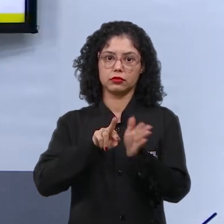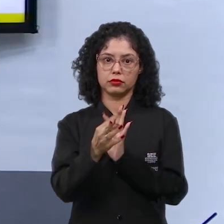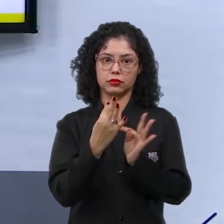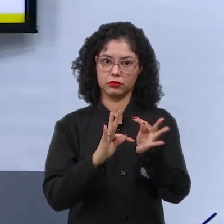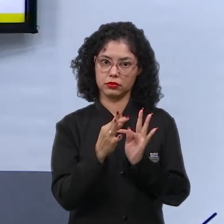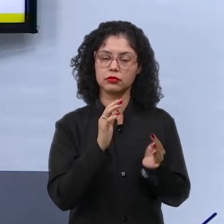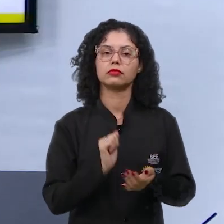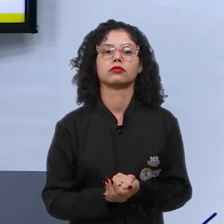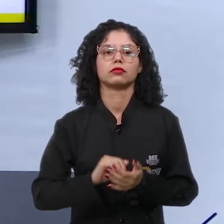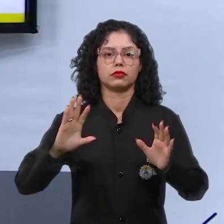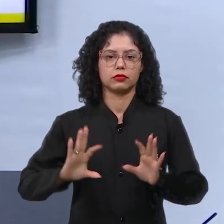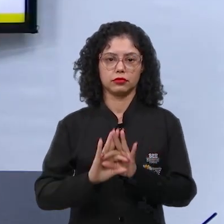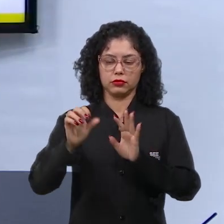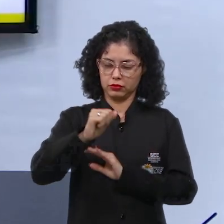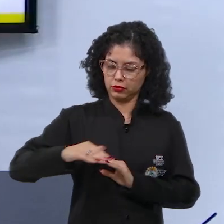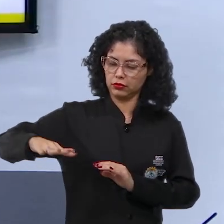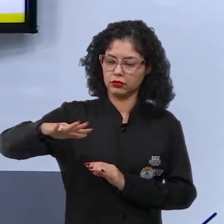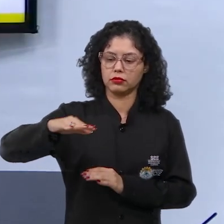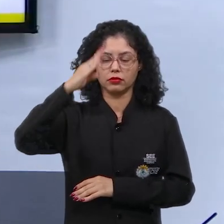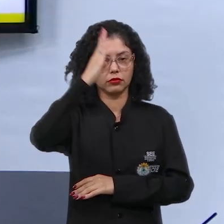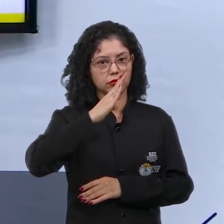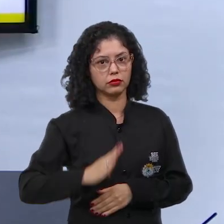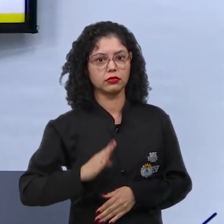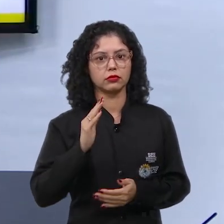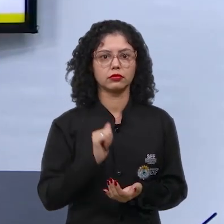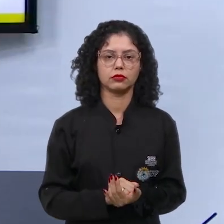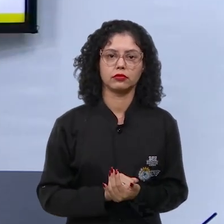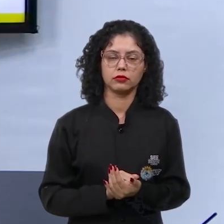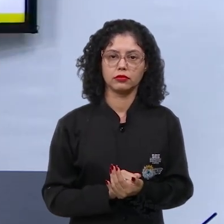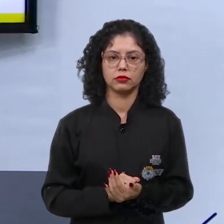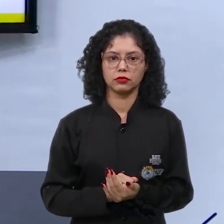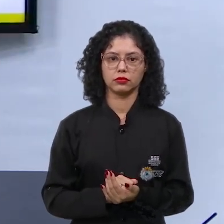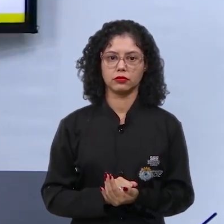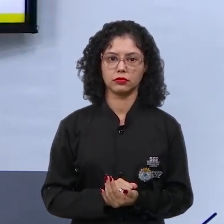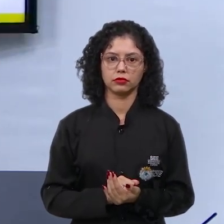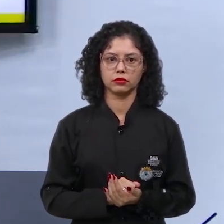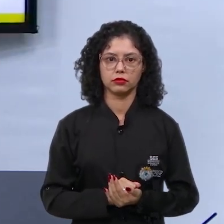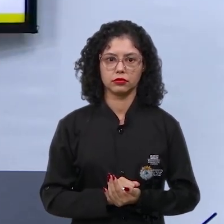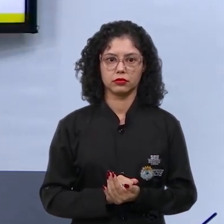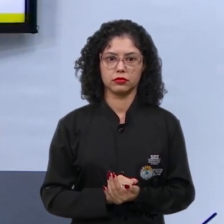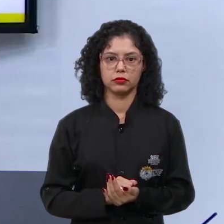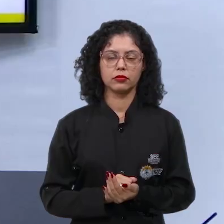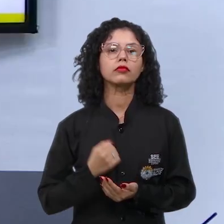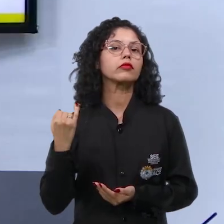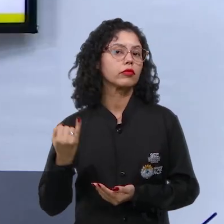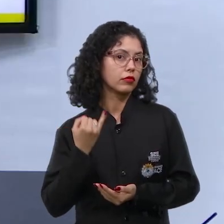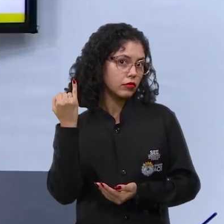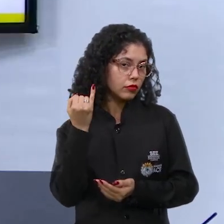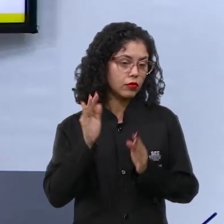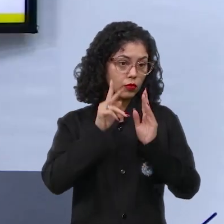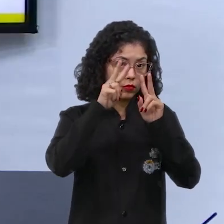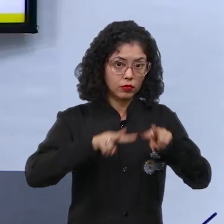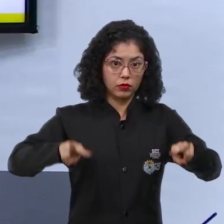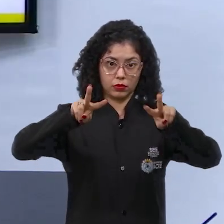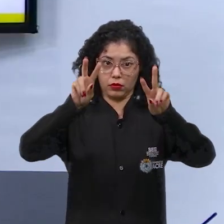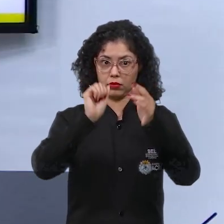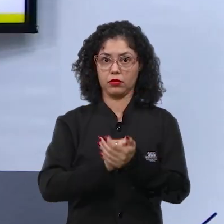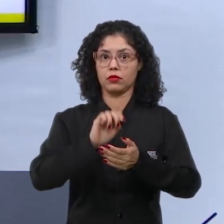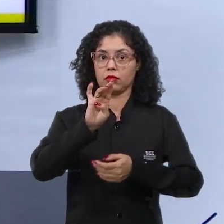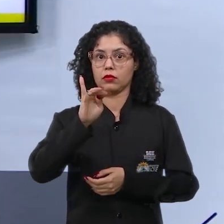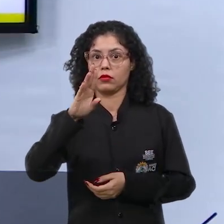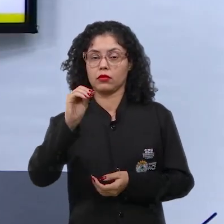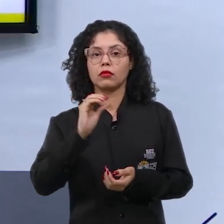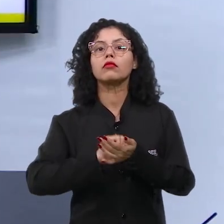biotecnologia agrícola. E o Brasil, ele é muito visado em relação às